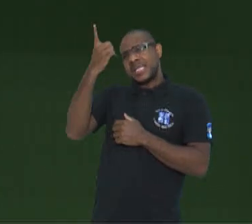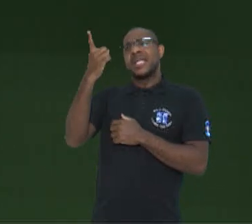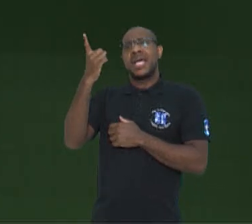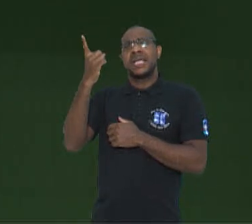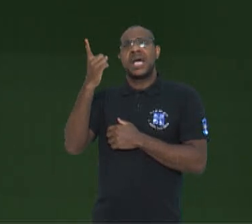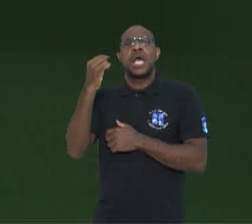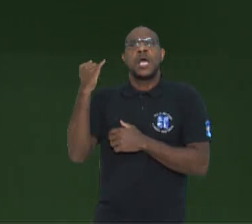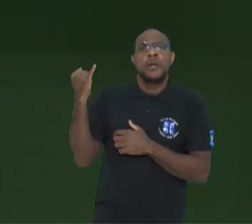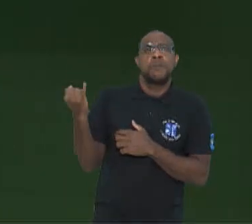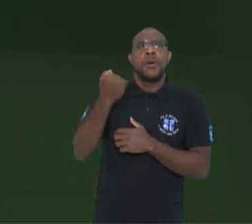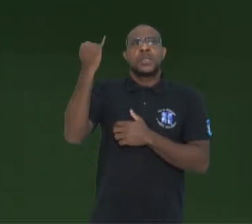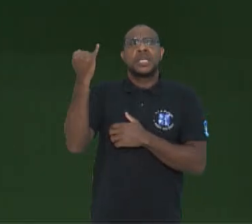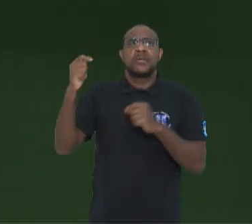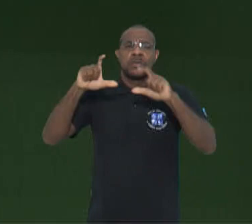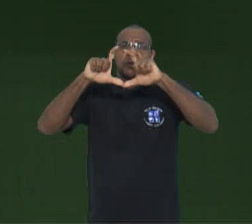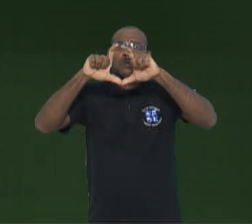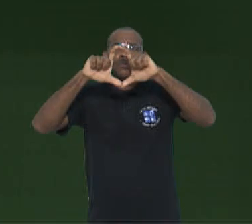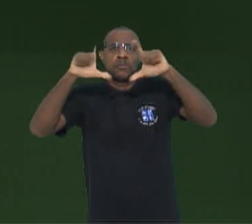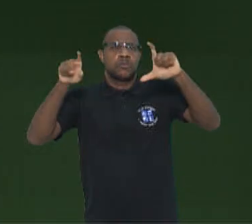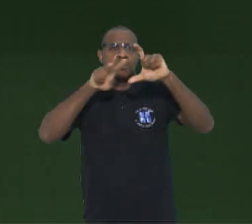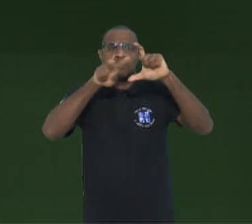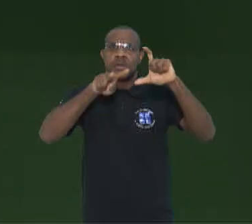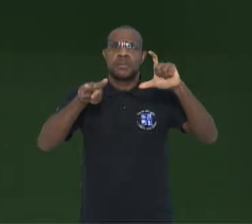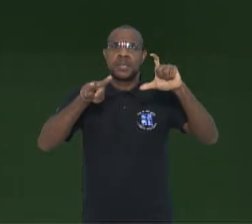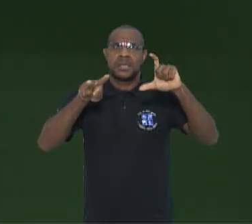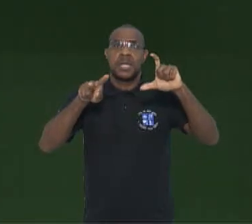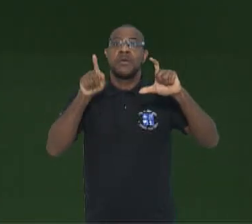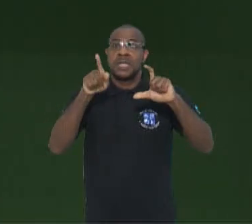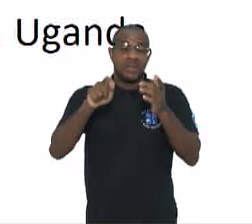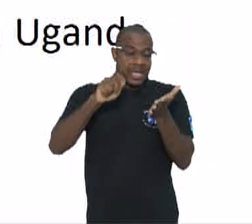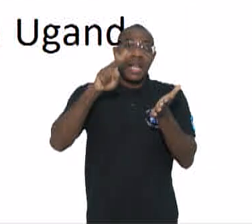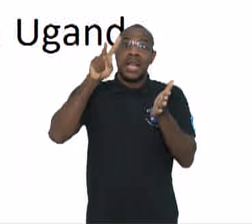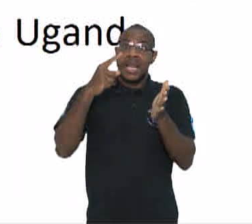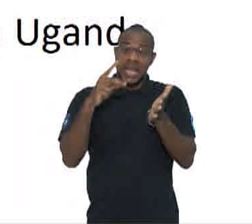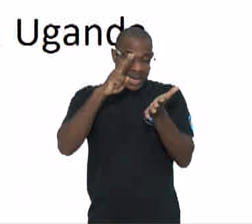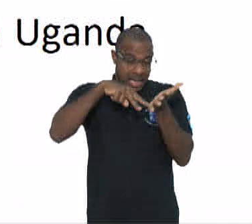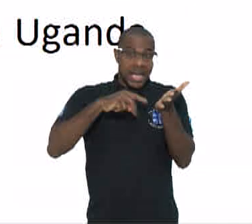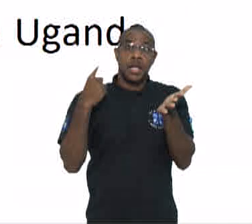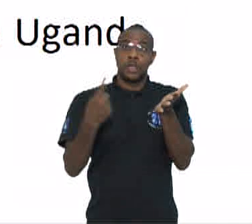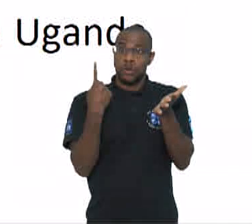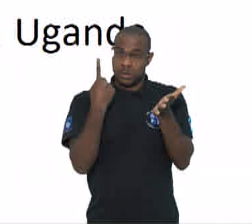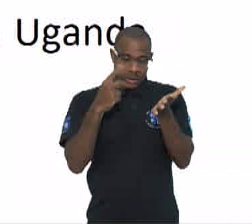vão ler sozinhos e vão responder, vão anotar.